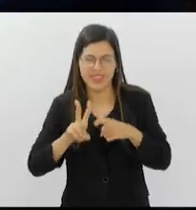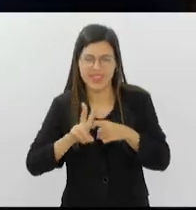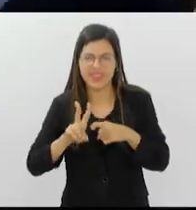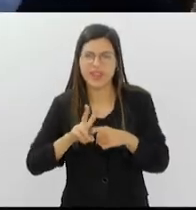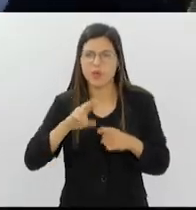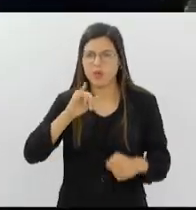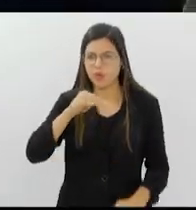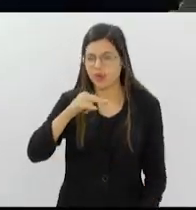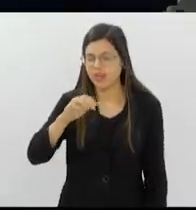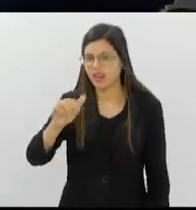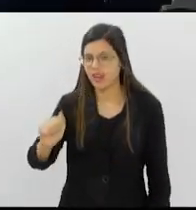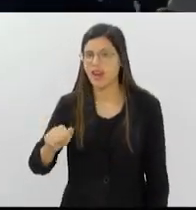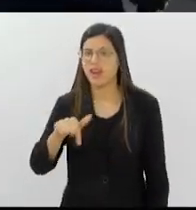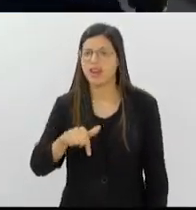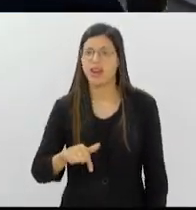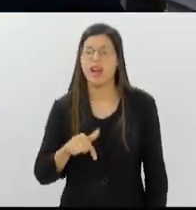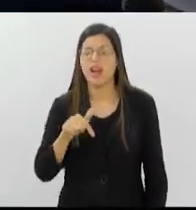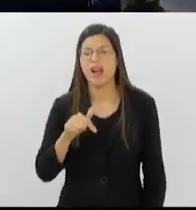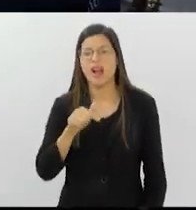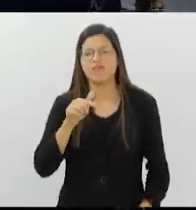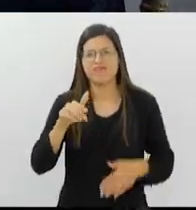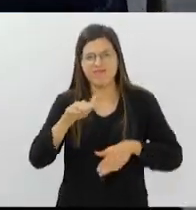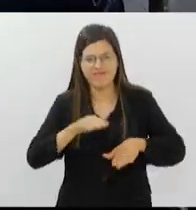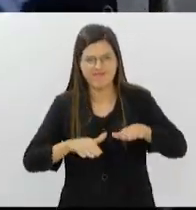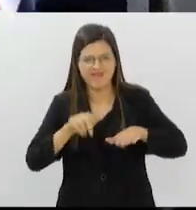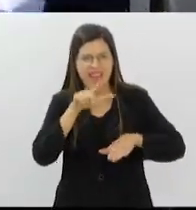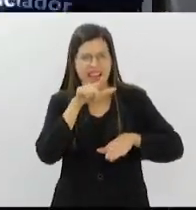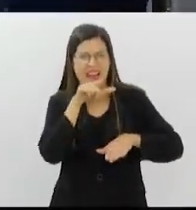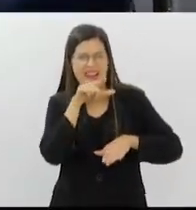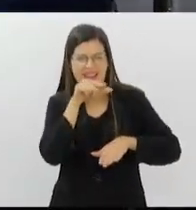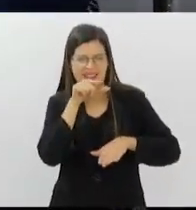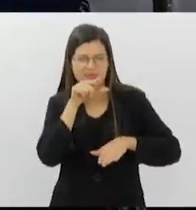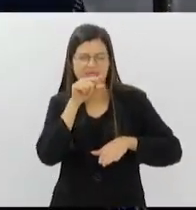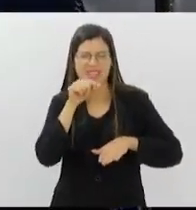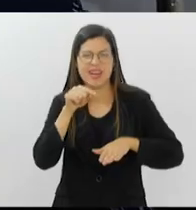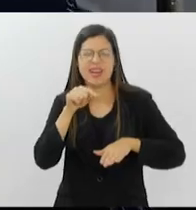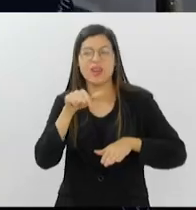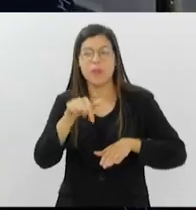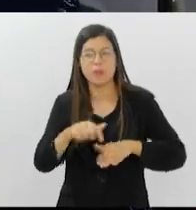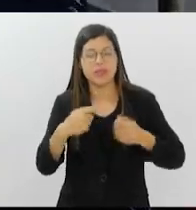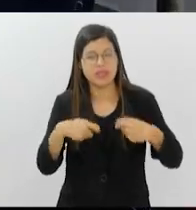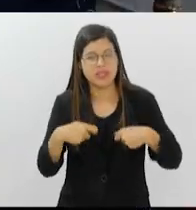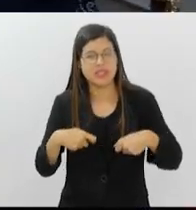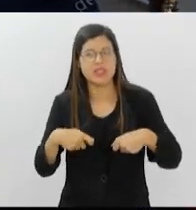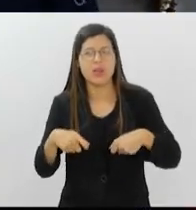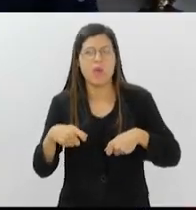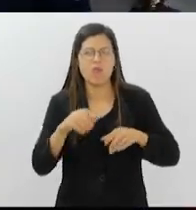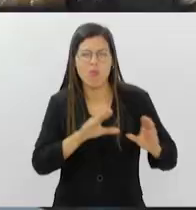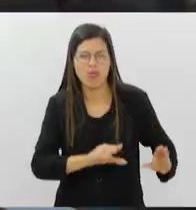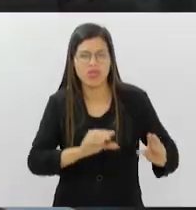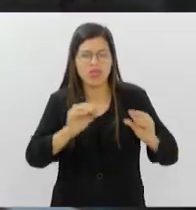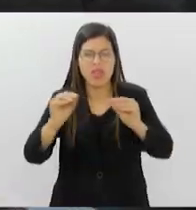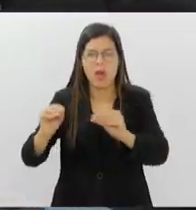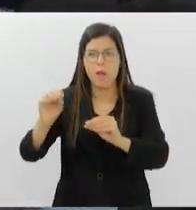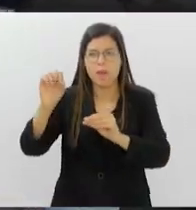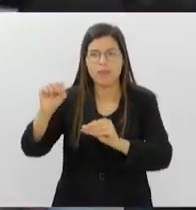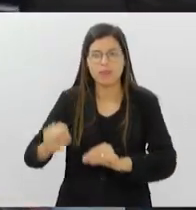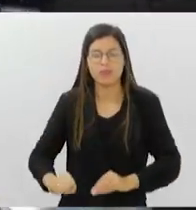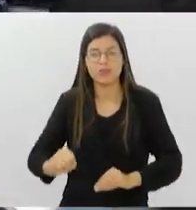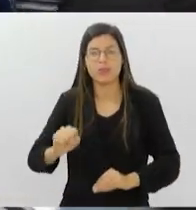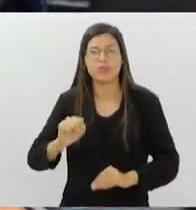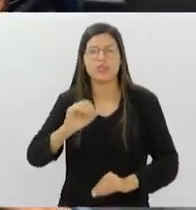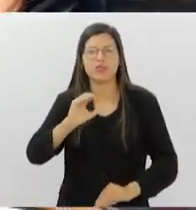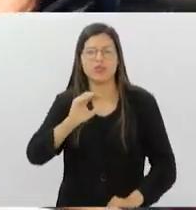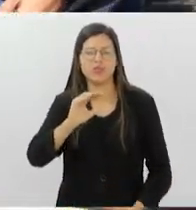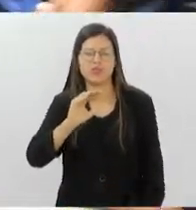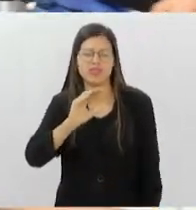eles as aves marinhas deverão continuar o processo migratório em direção ao sul da Patagônia chilena muitos deles